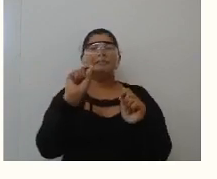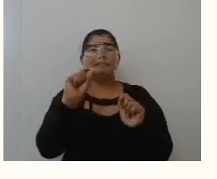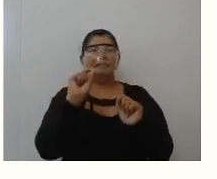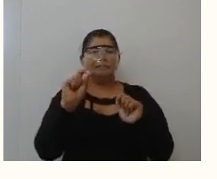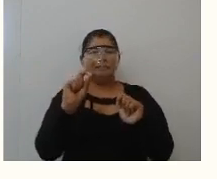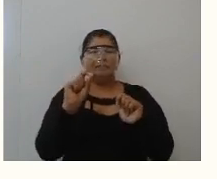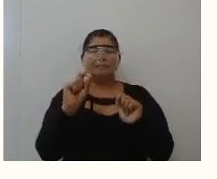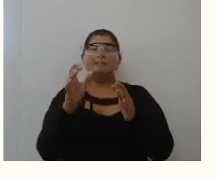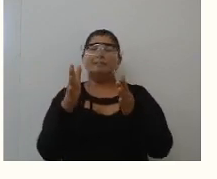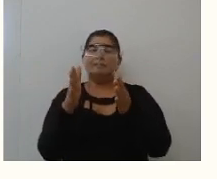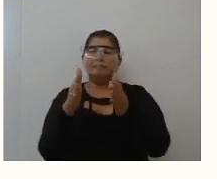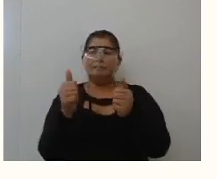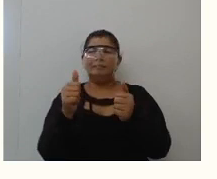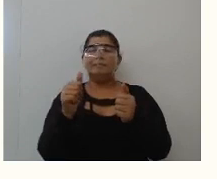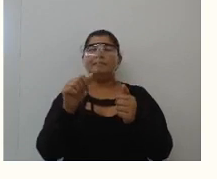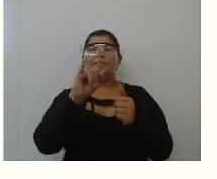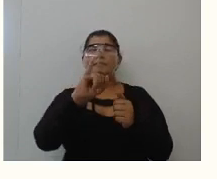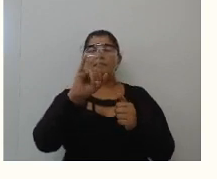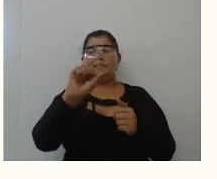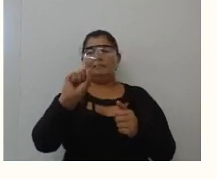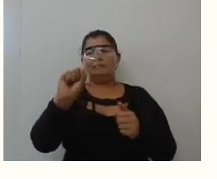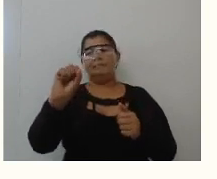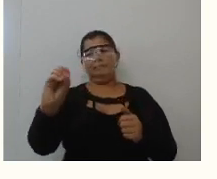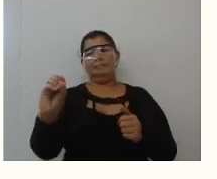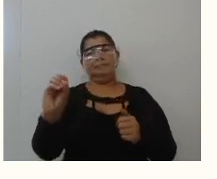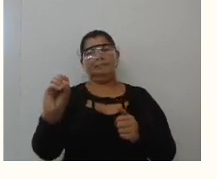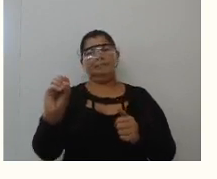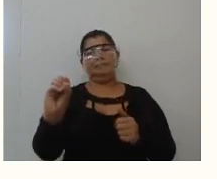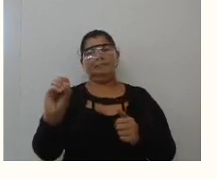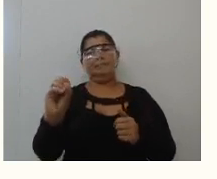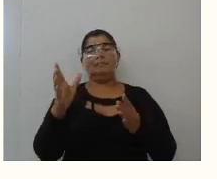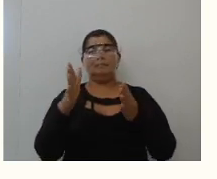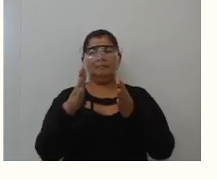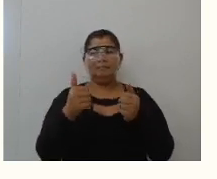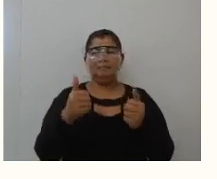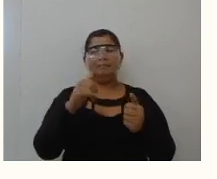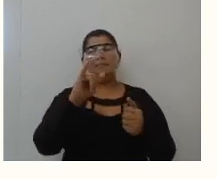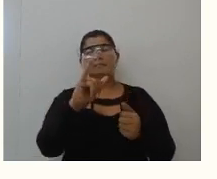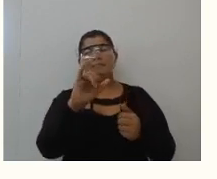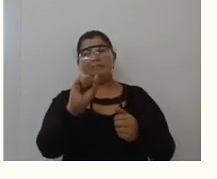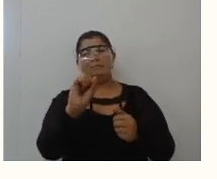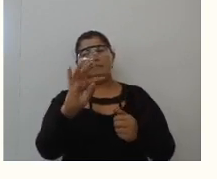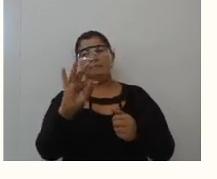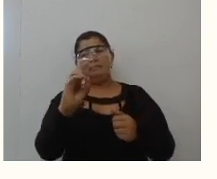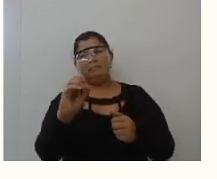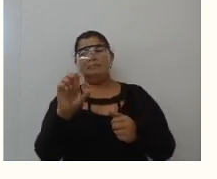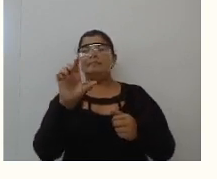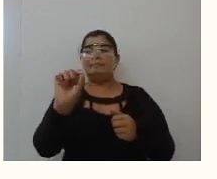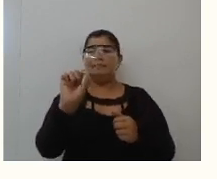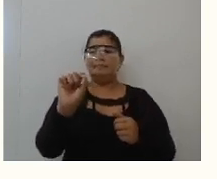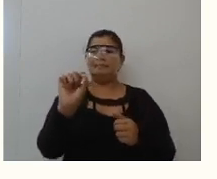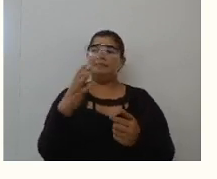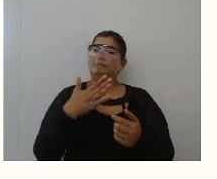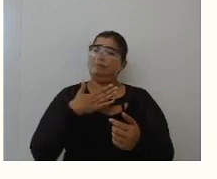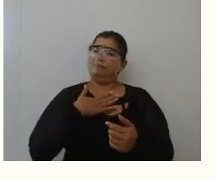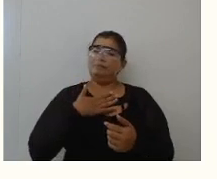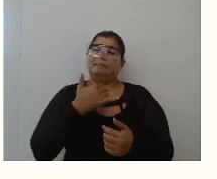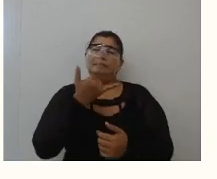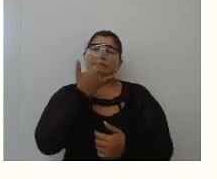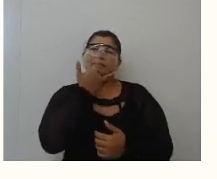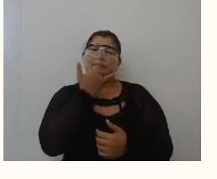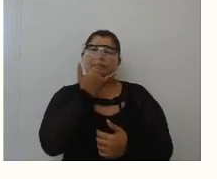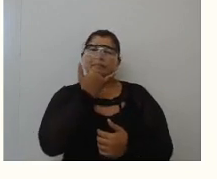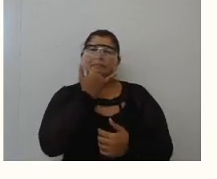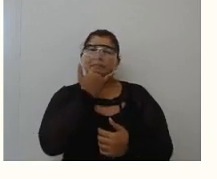quê? Pedi isso. Pedi isto. Pedi que me desculpasse.